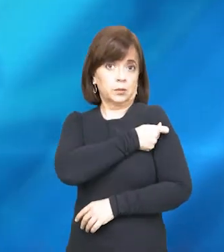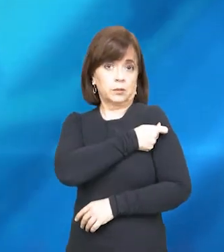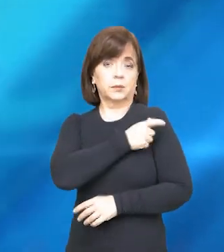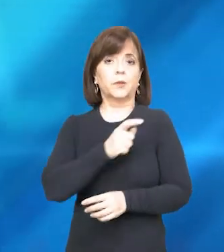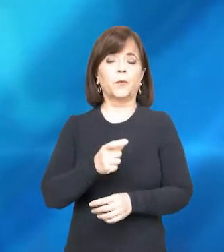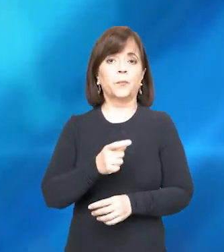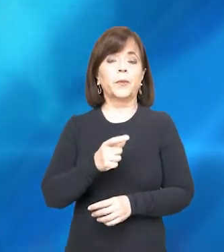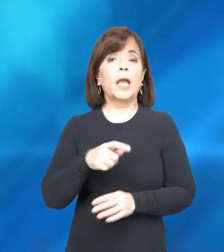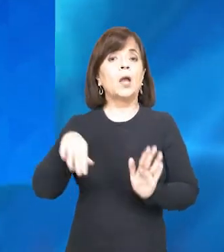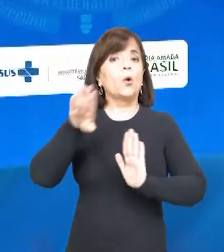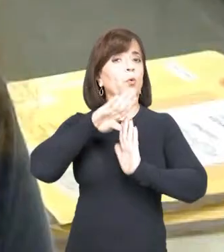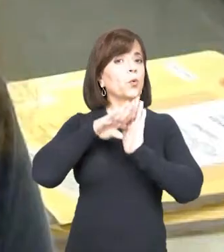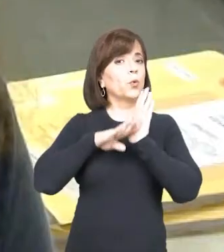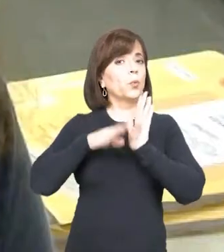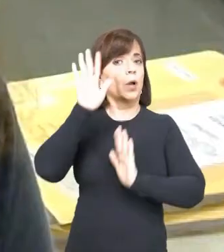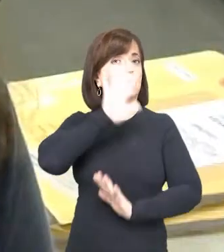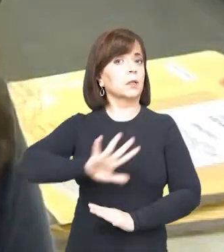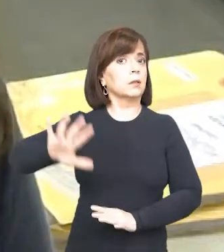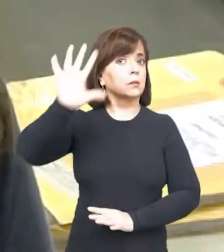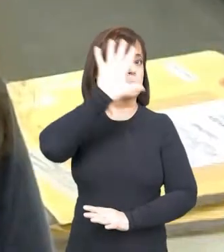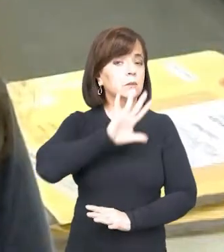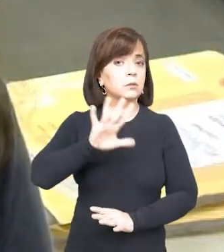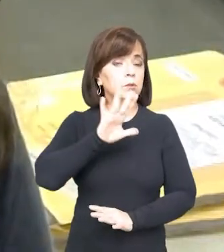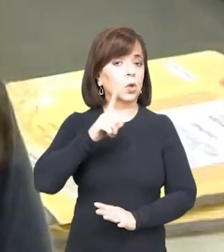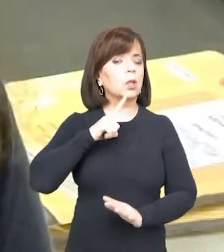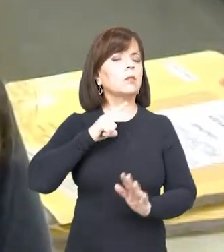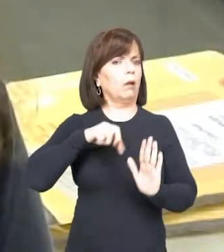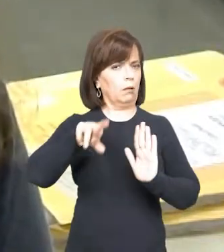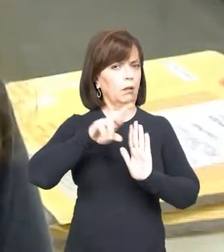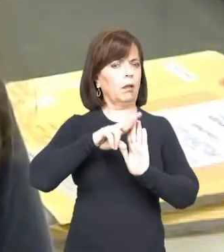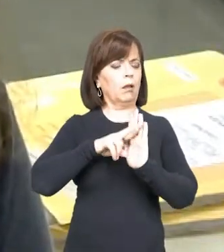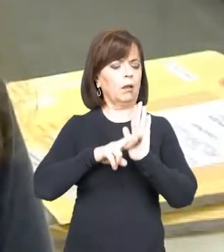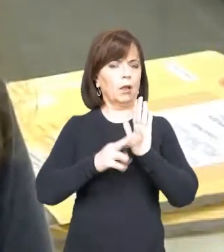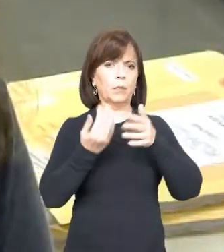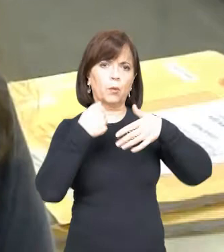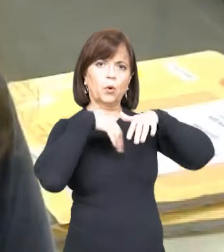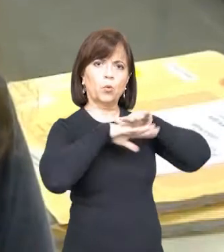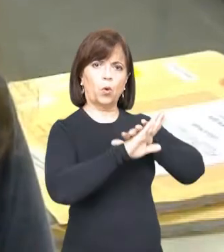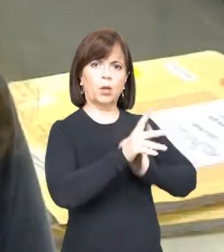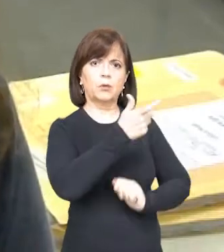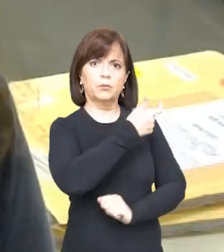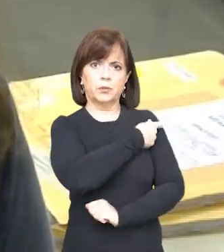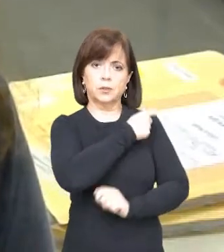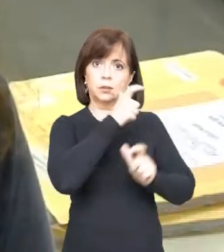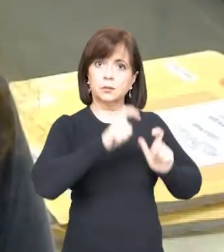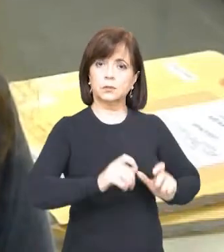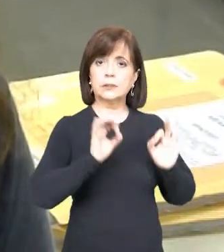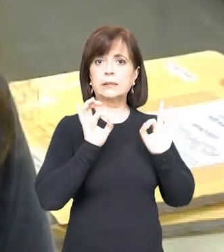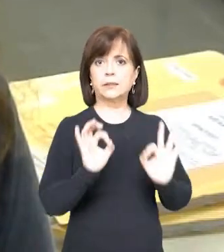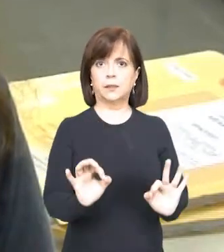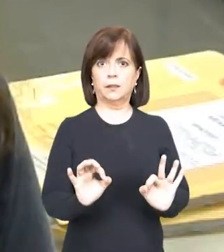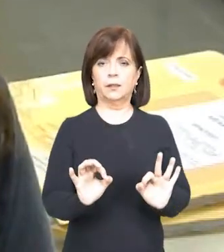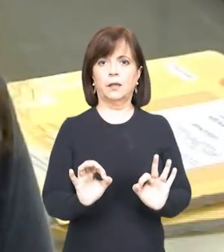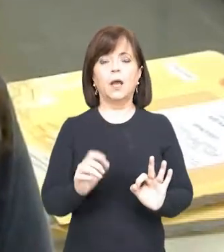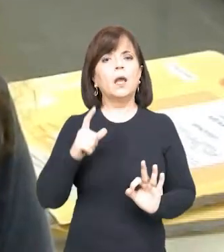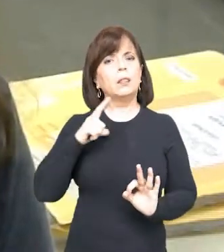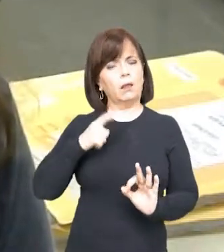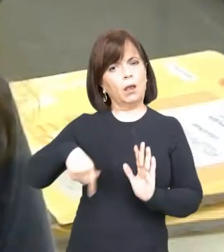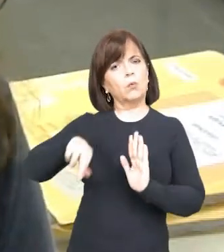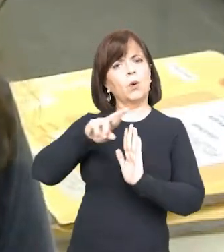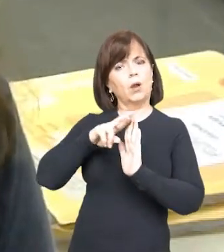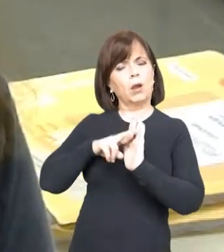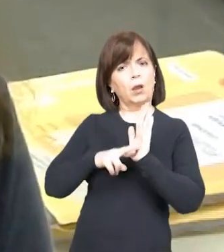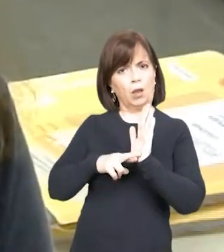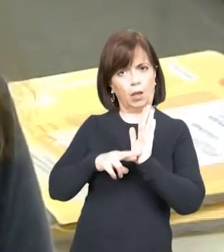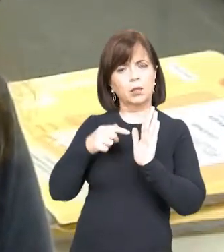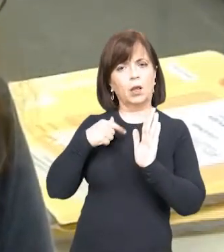Plano Nacional, ele prevê regras para armazenamento das vacinas e ele, inclusive, ele tem uma regra que